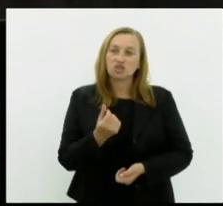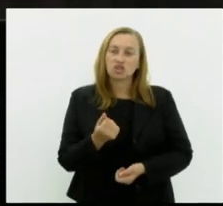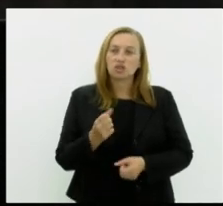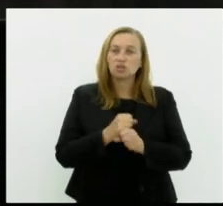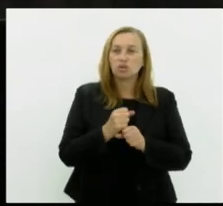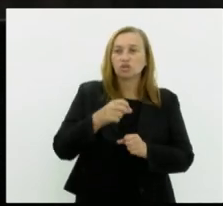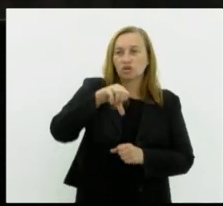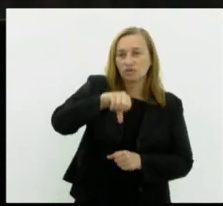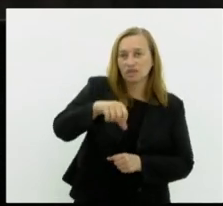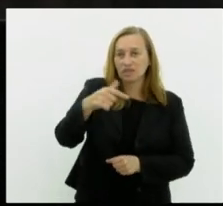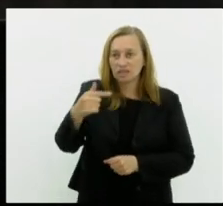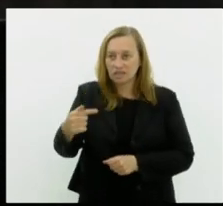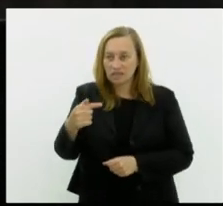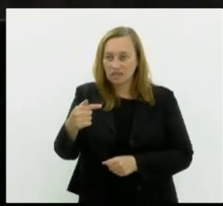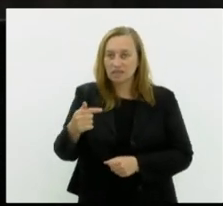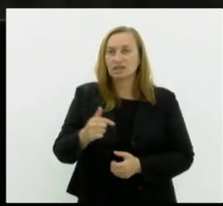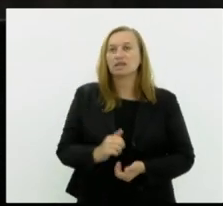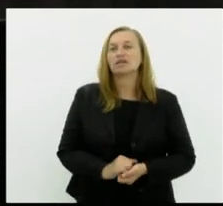97,